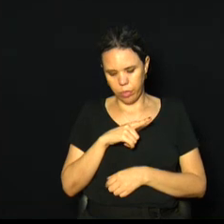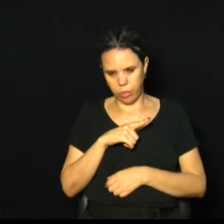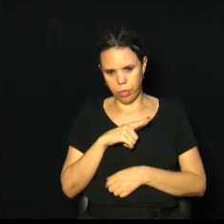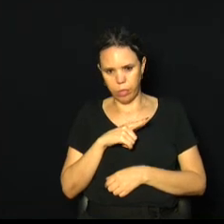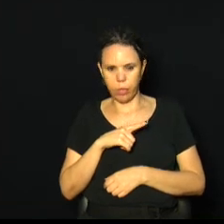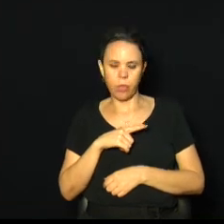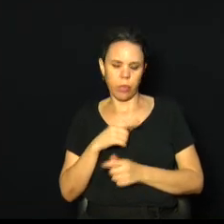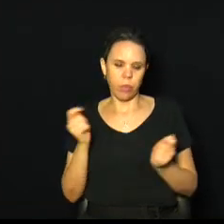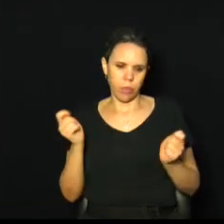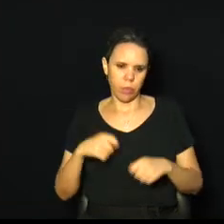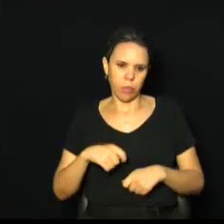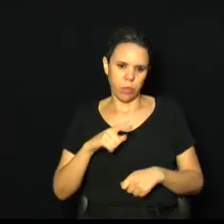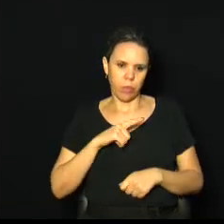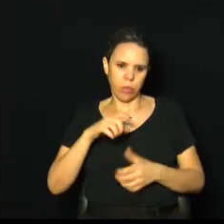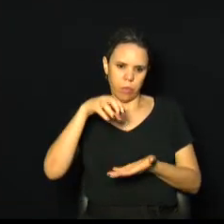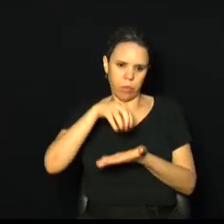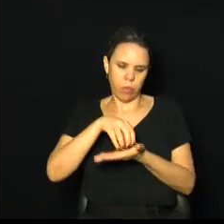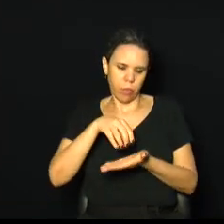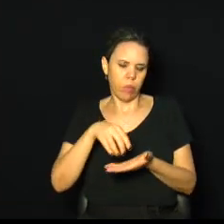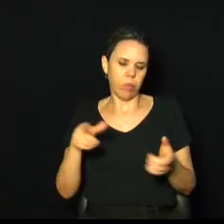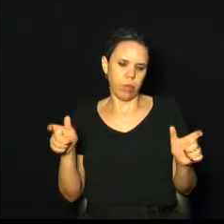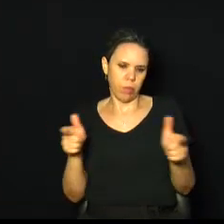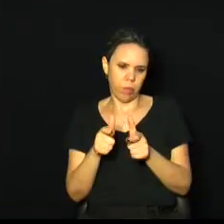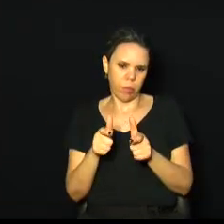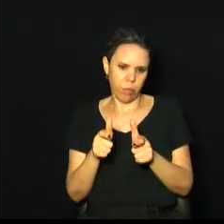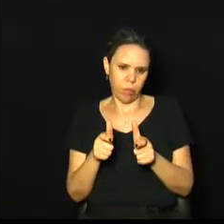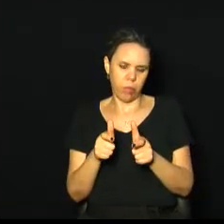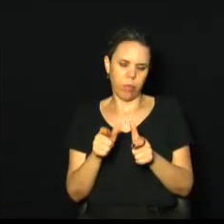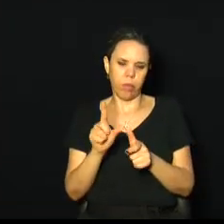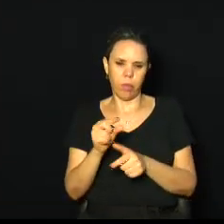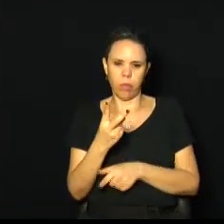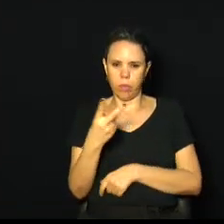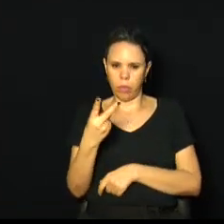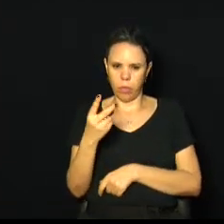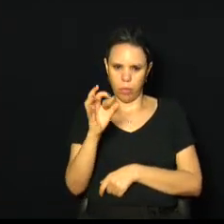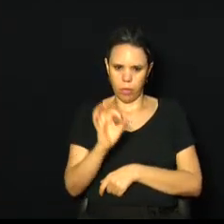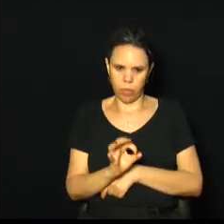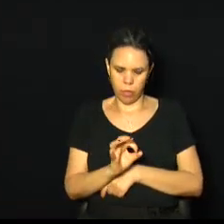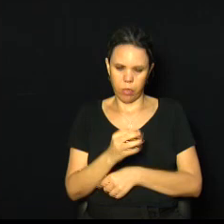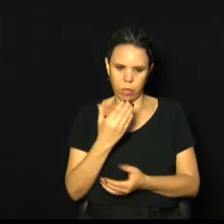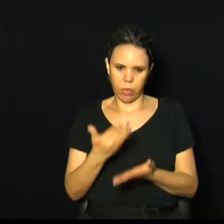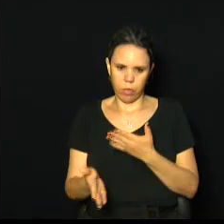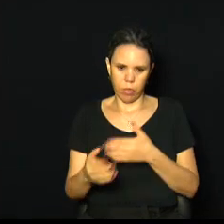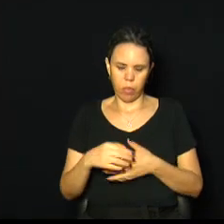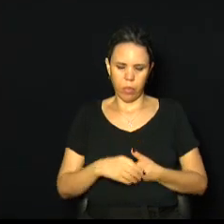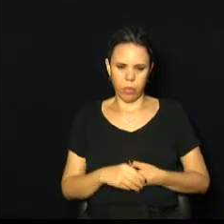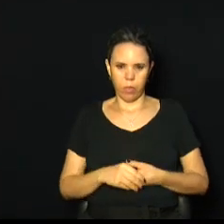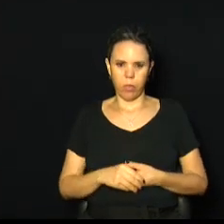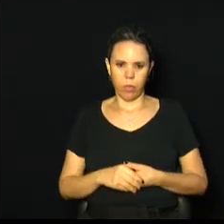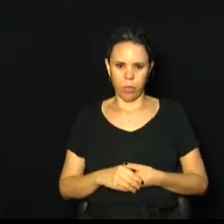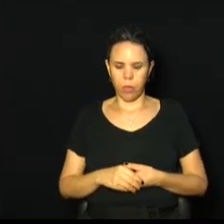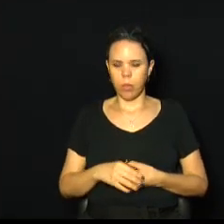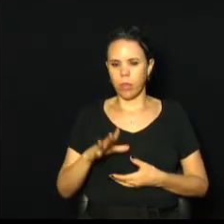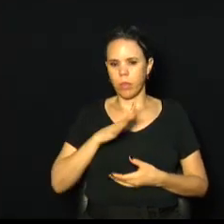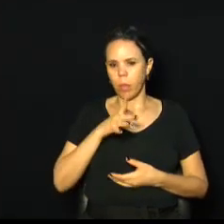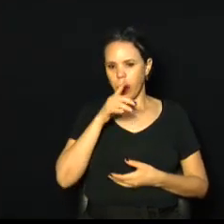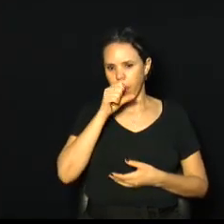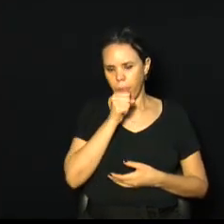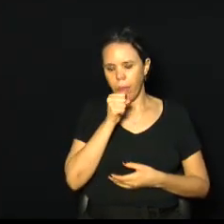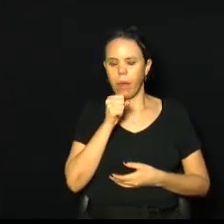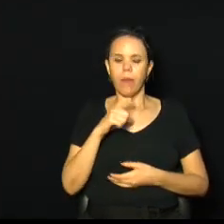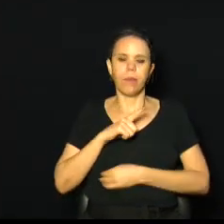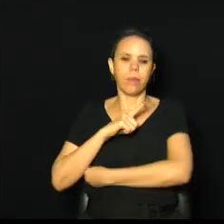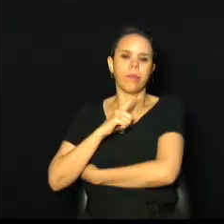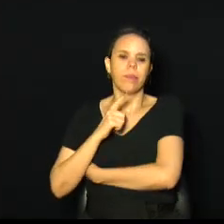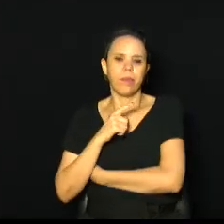felizmente, nós temos uma perda menor, tem em torno de 22% de perda. Limeira é a cidade que tem